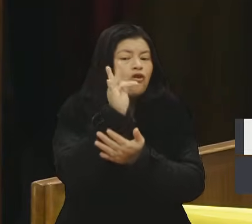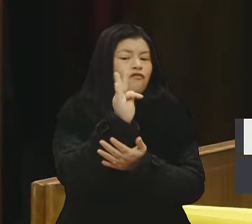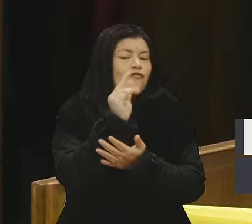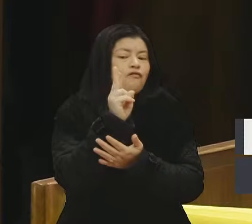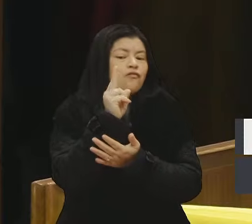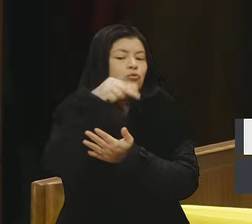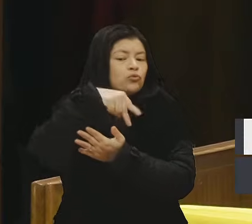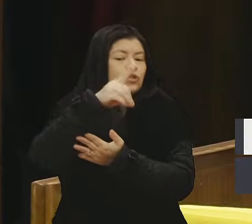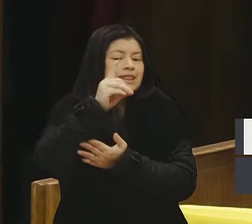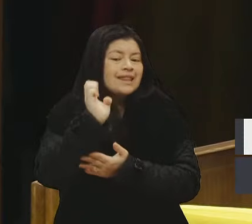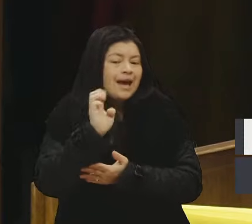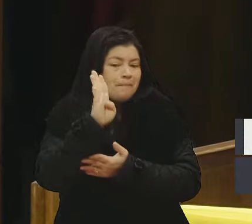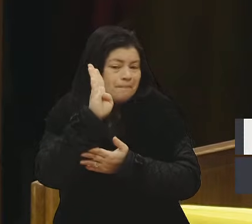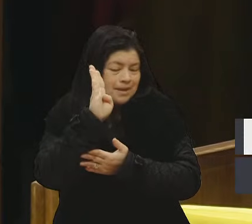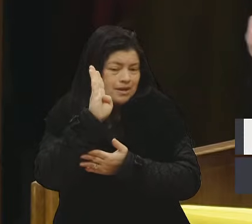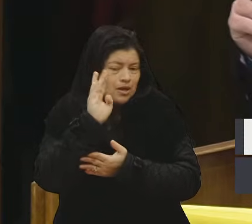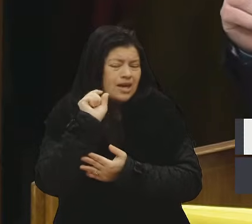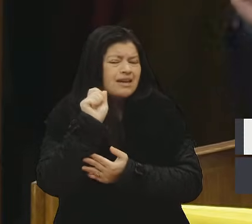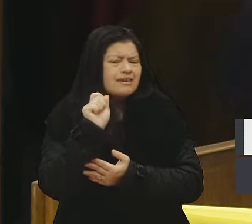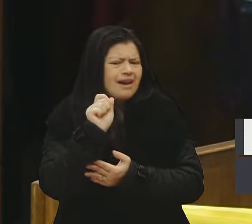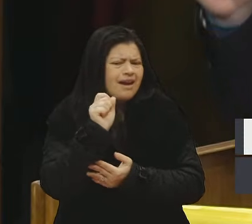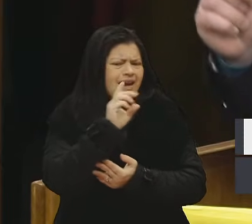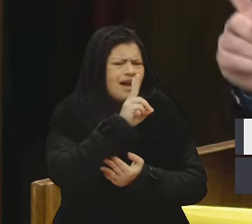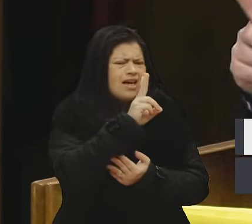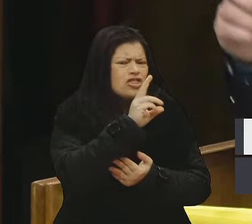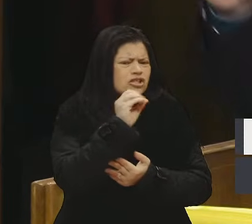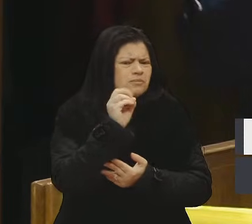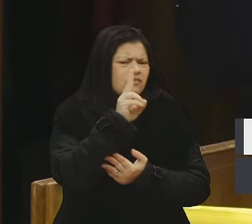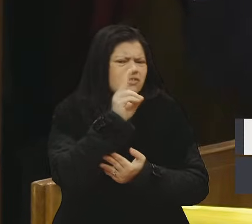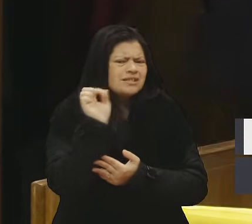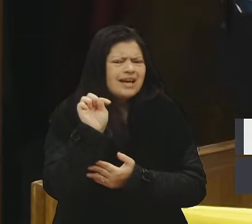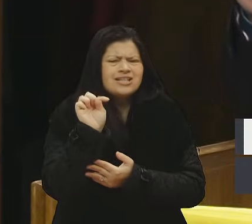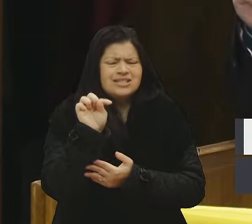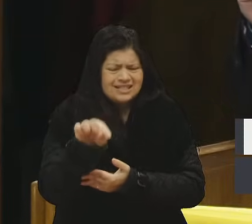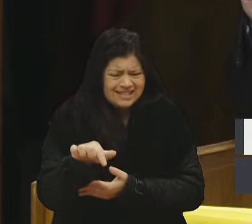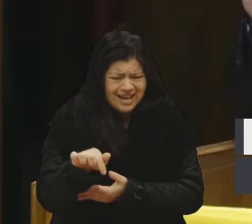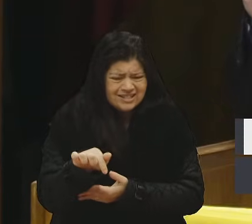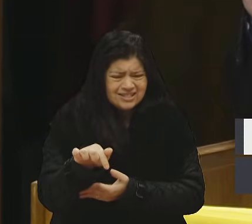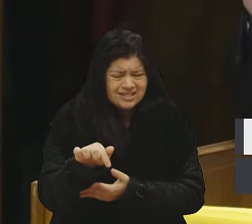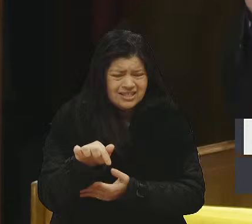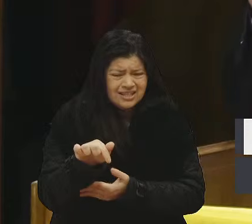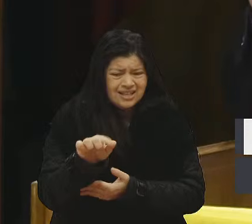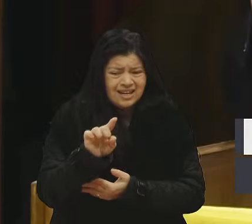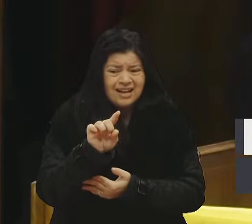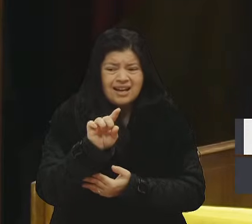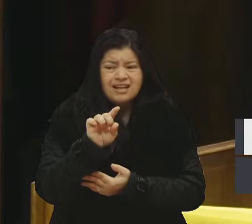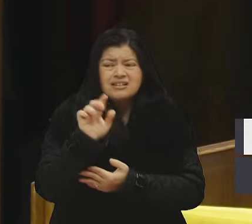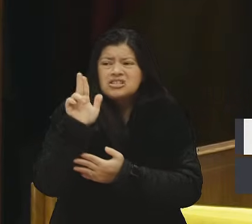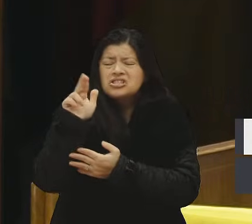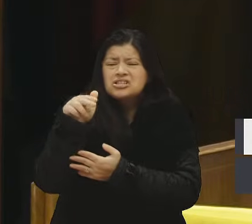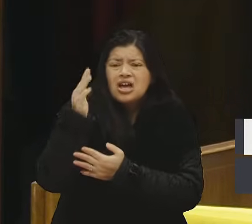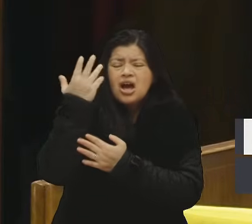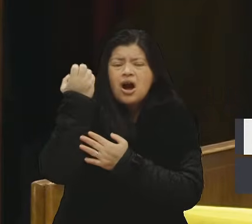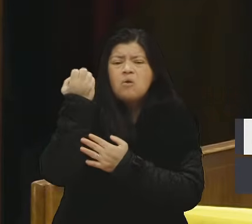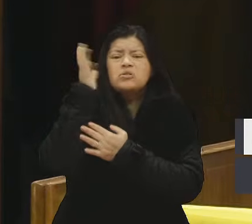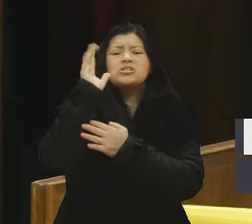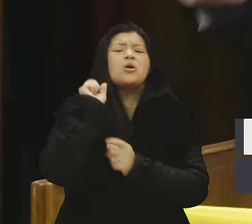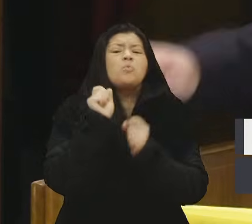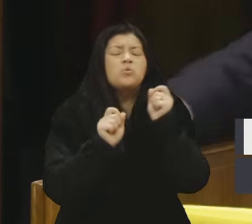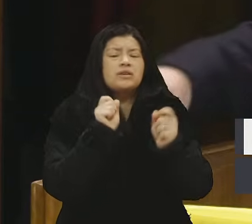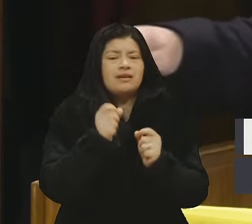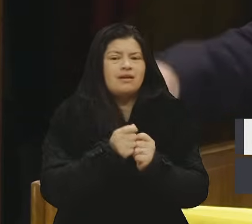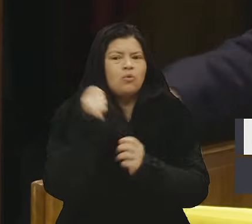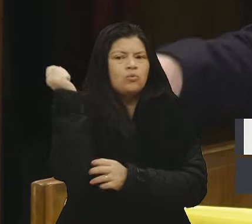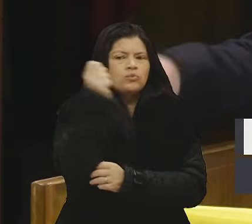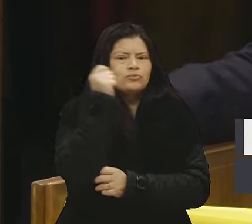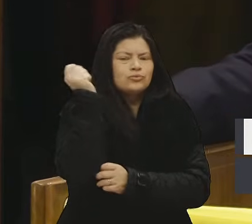e da educação? O que vai acontecer em 2027 que ninguém falou até agora e ninguém aqui está pensando? O governo do Rio Grande do Sul vai ter que voltar